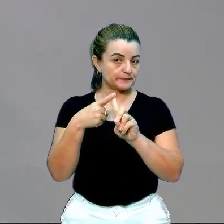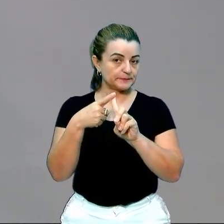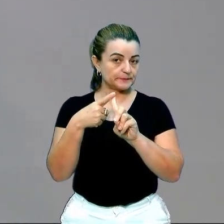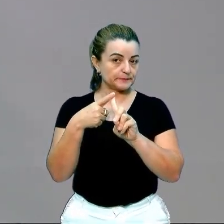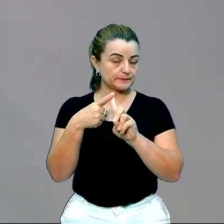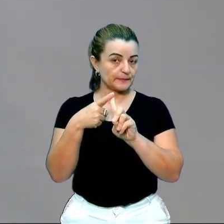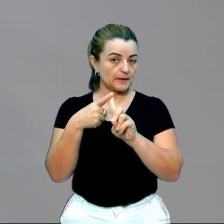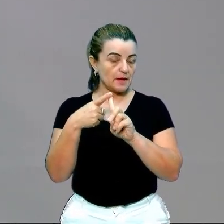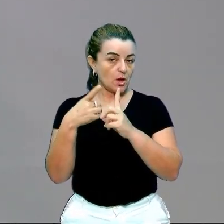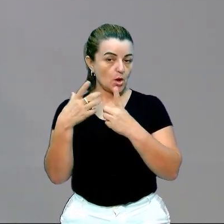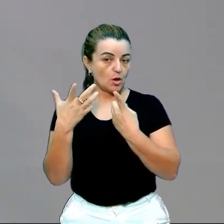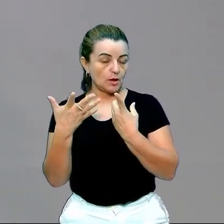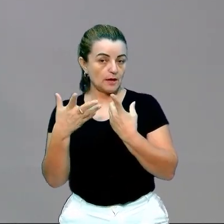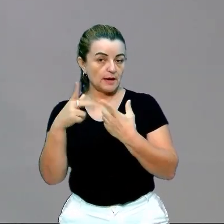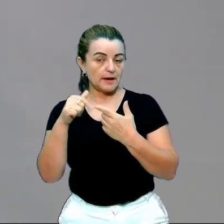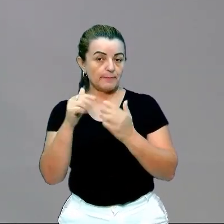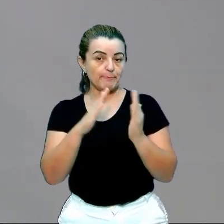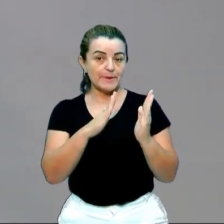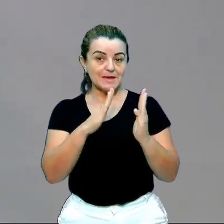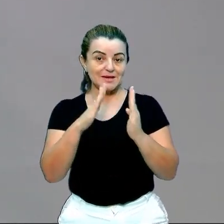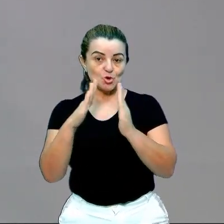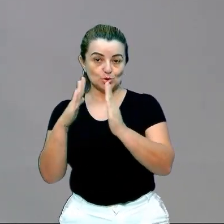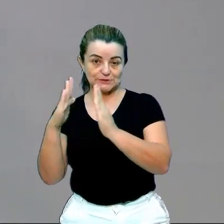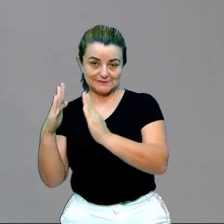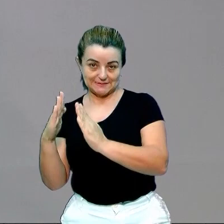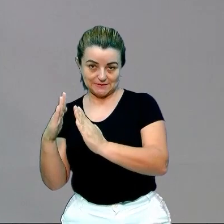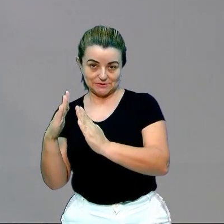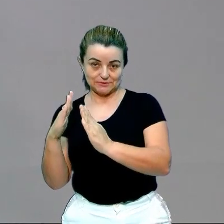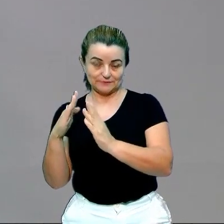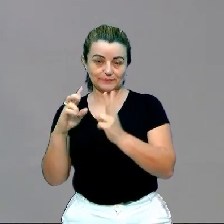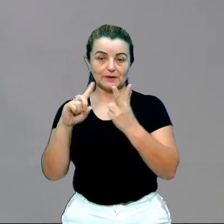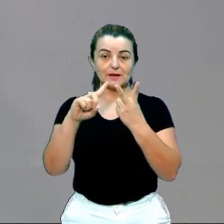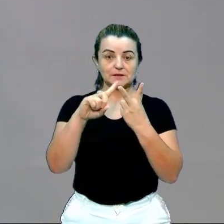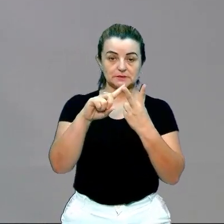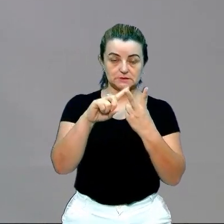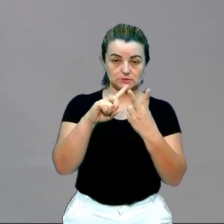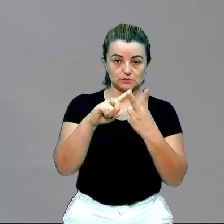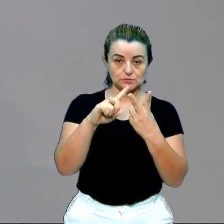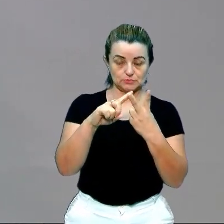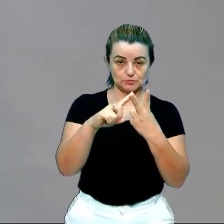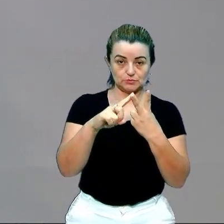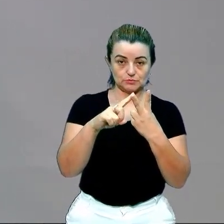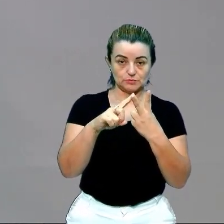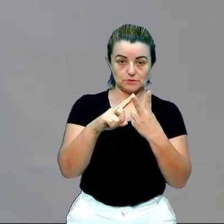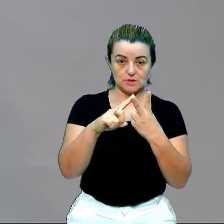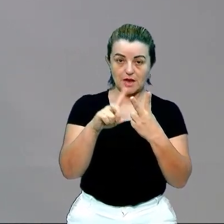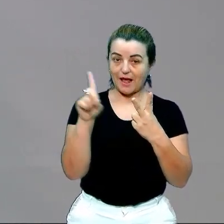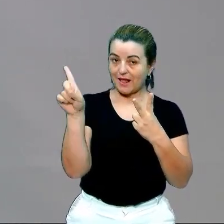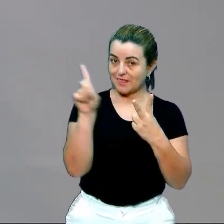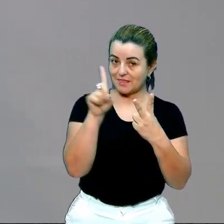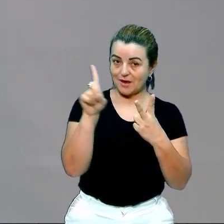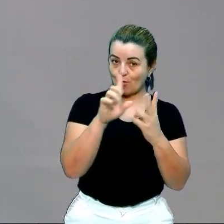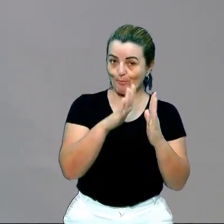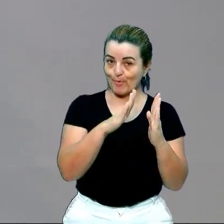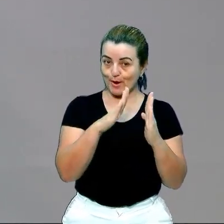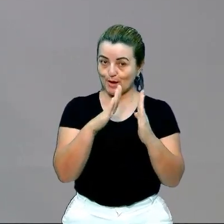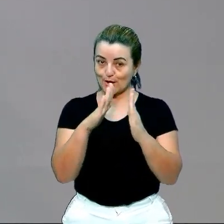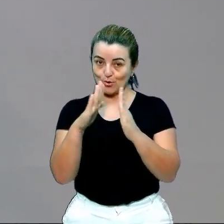com relação à periodicidade e a segunda é com relação à não periodicidade